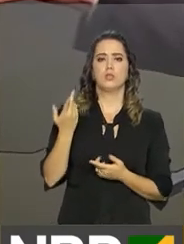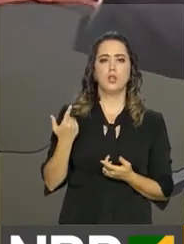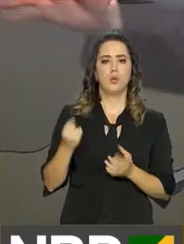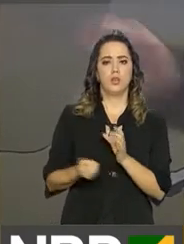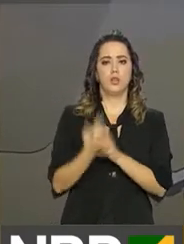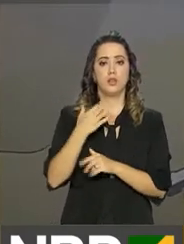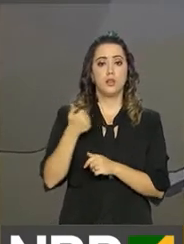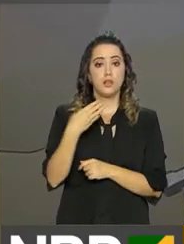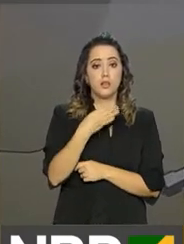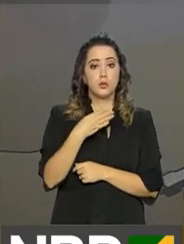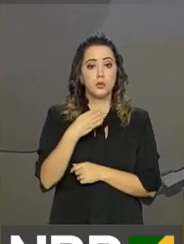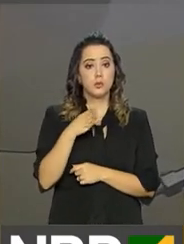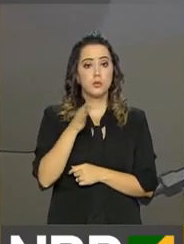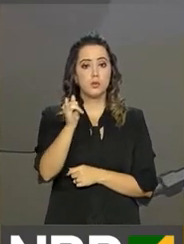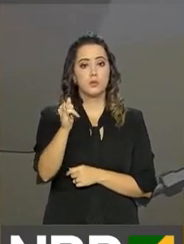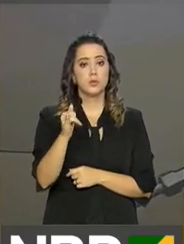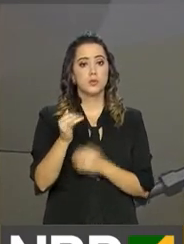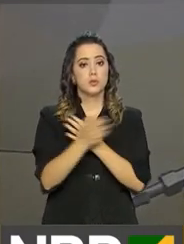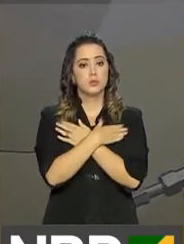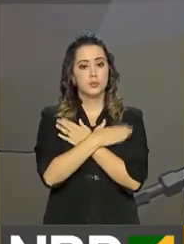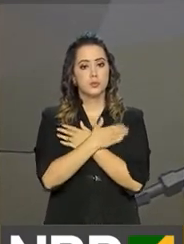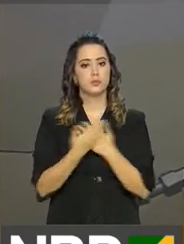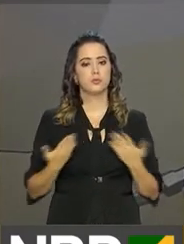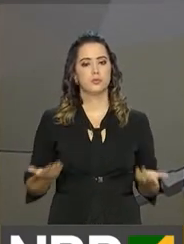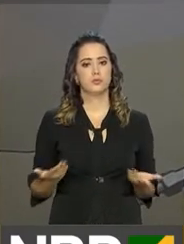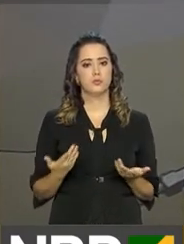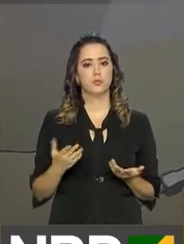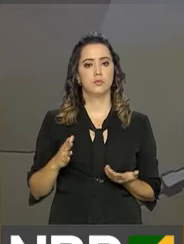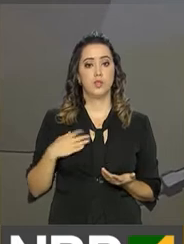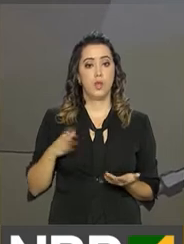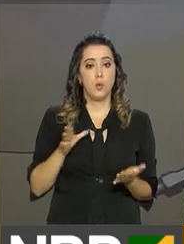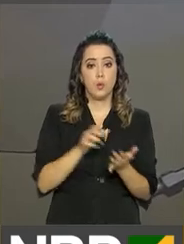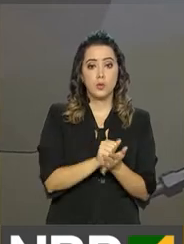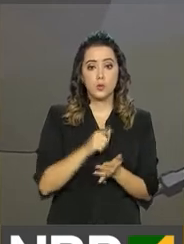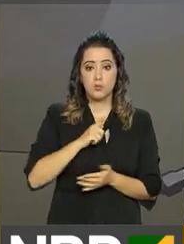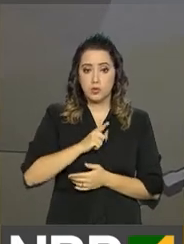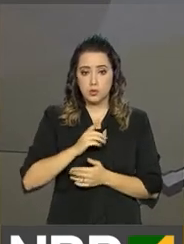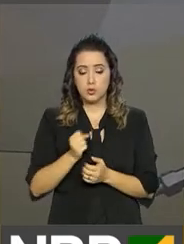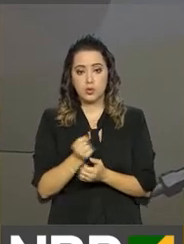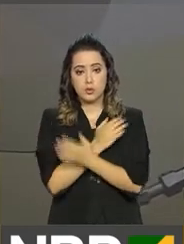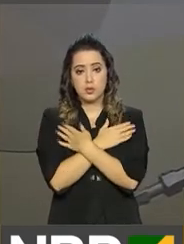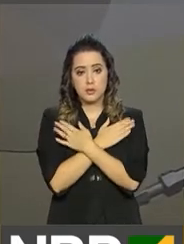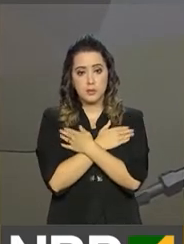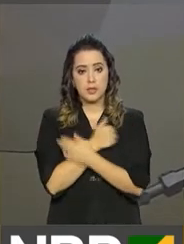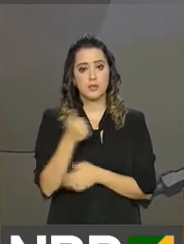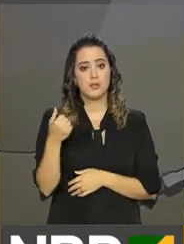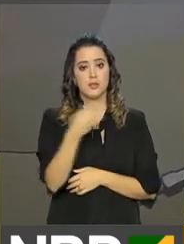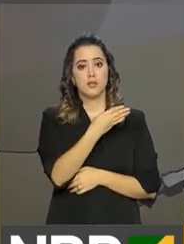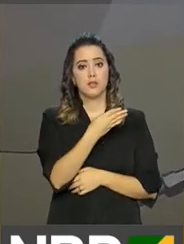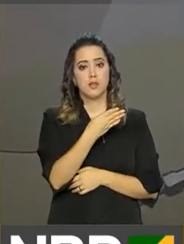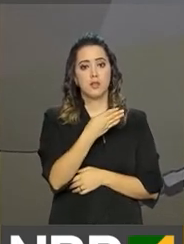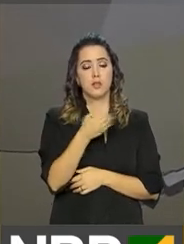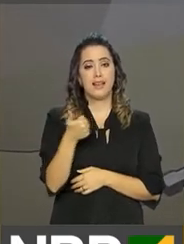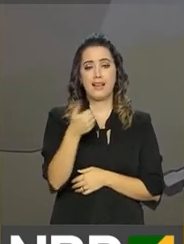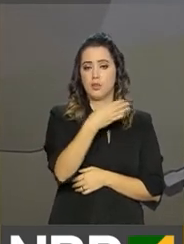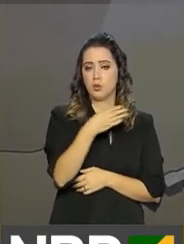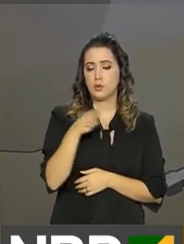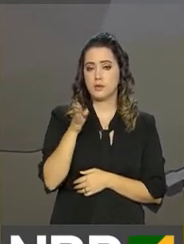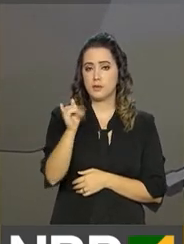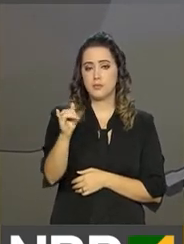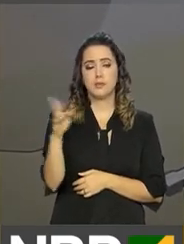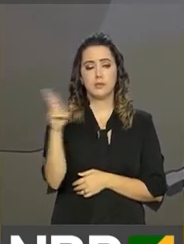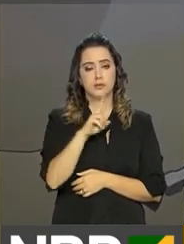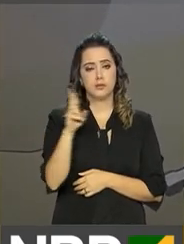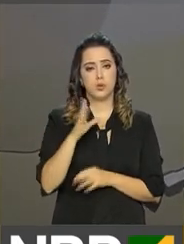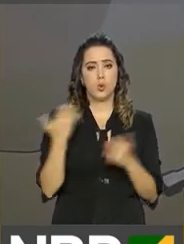dois anos eu tivesse gerado 14 milhões de desempregados. Eu peguei 14 milhões de desempregados, que hoje está em cerca de